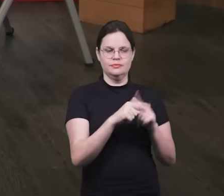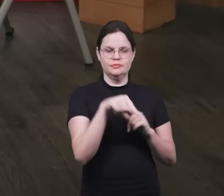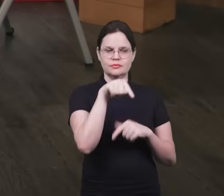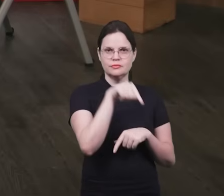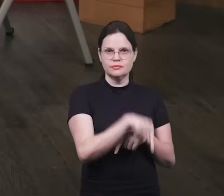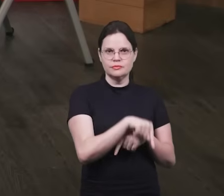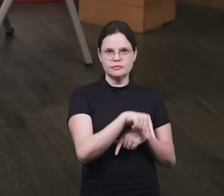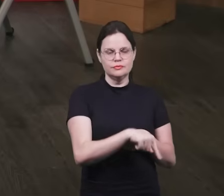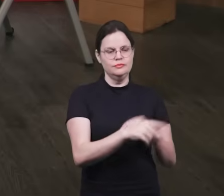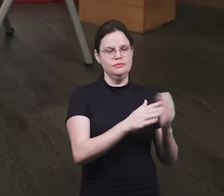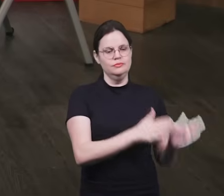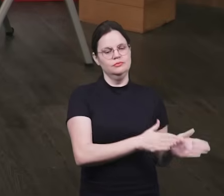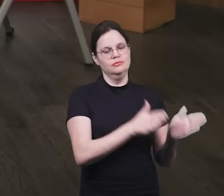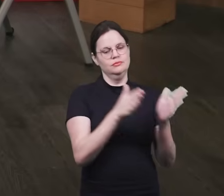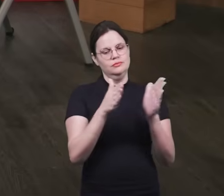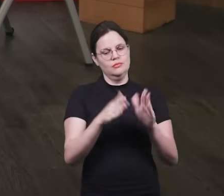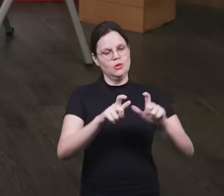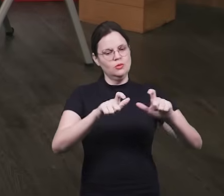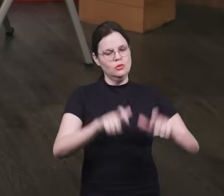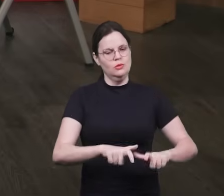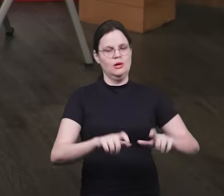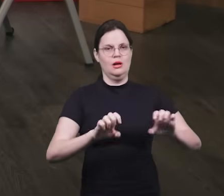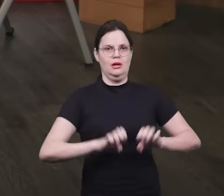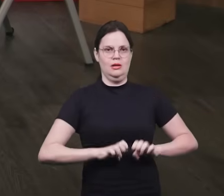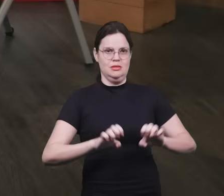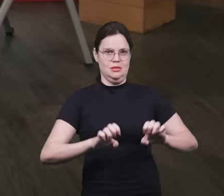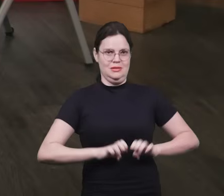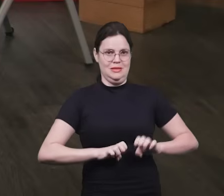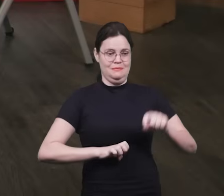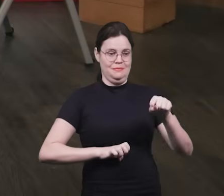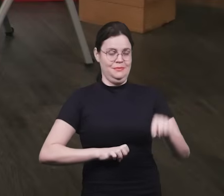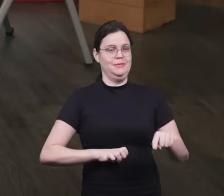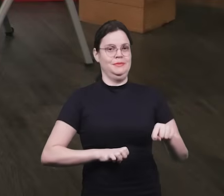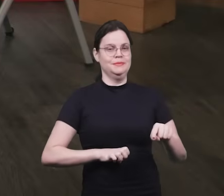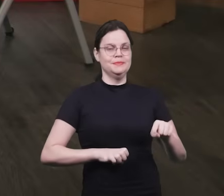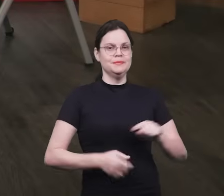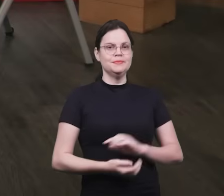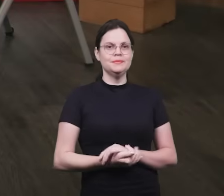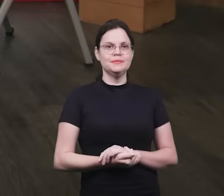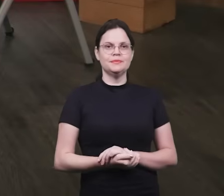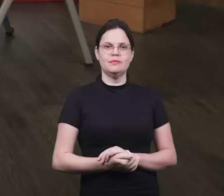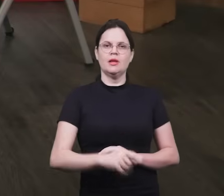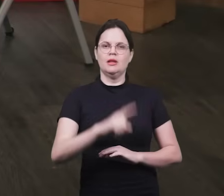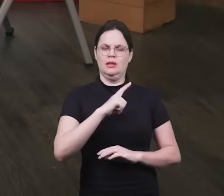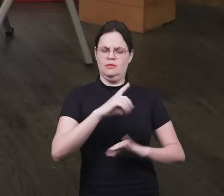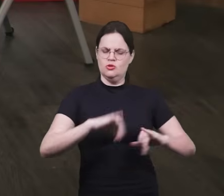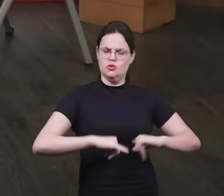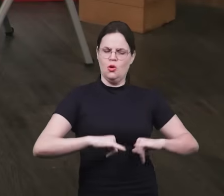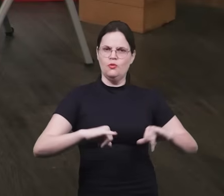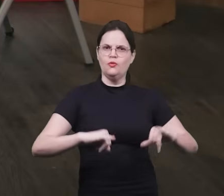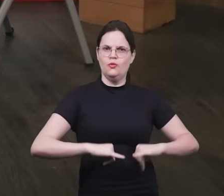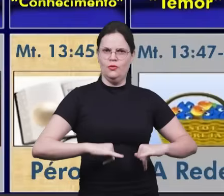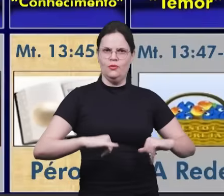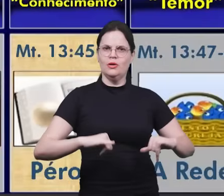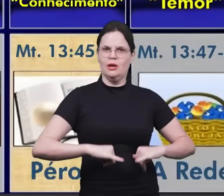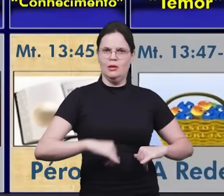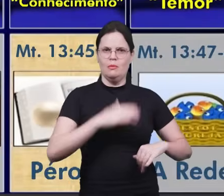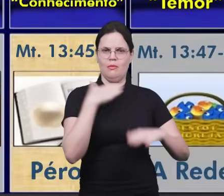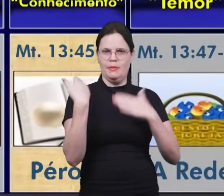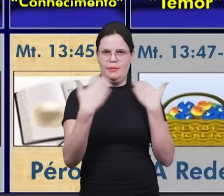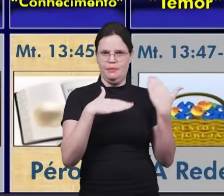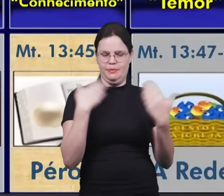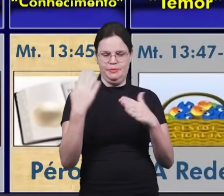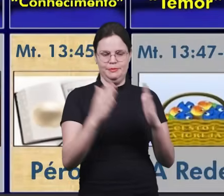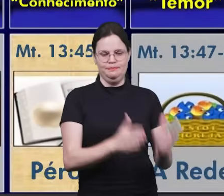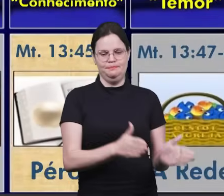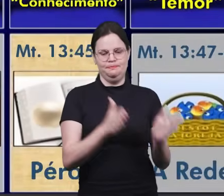primitiva. Passamos pela igreja de Esmirna, que foi a igreja que enfrentou as arenas, e agora